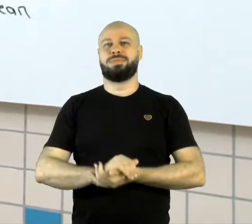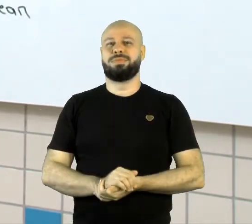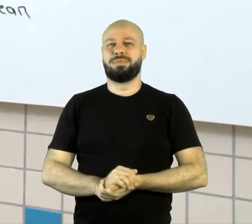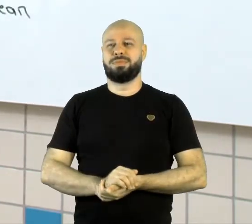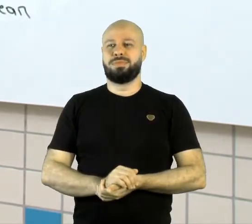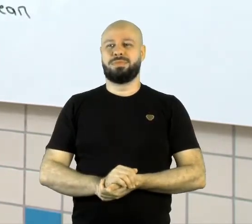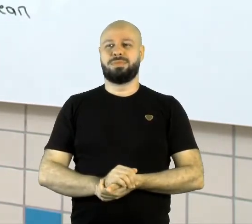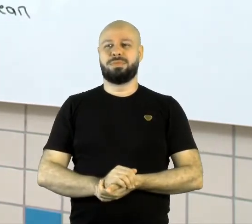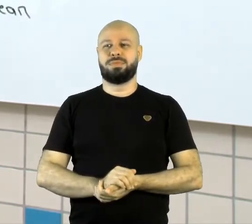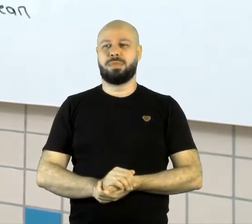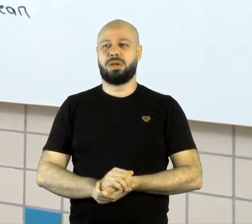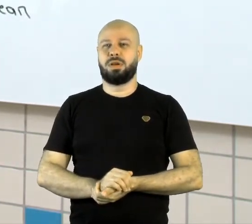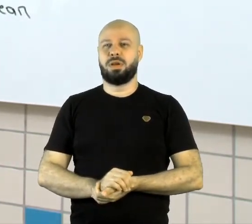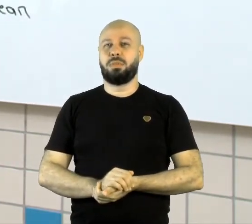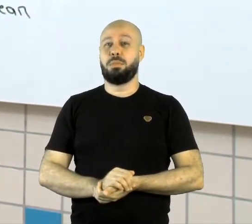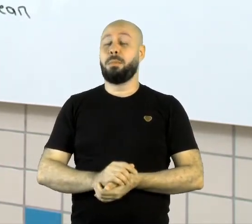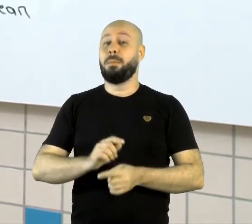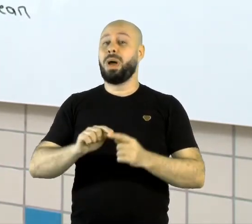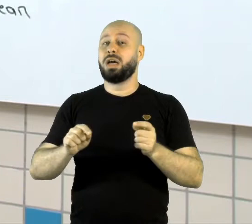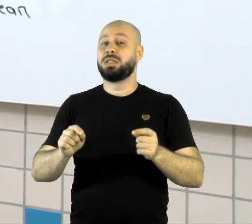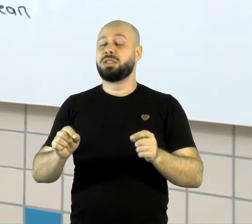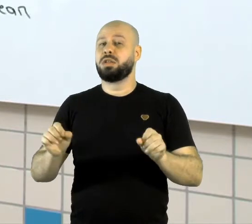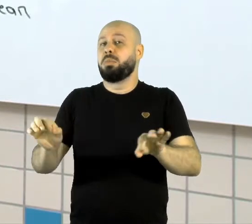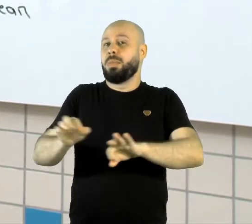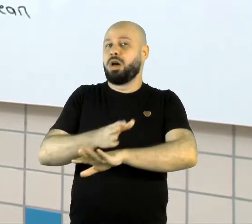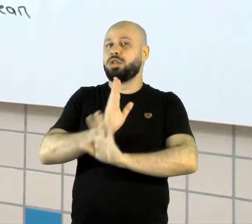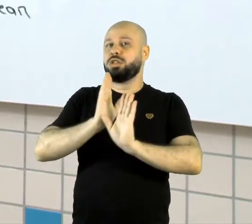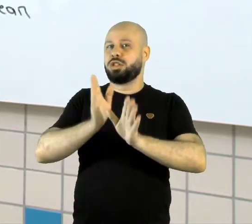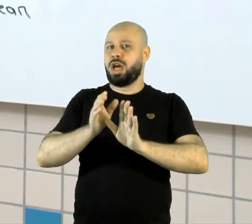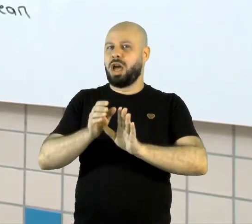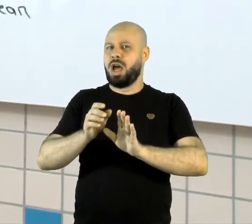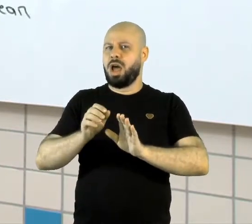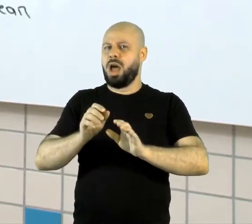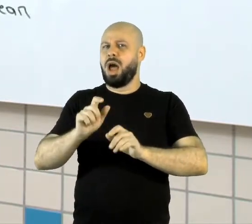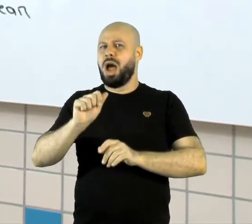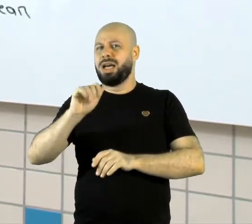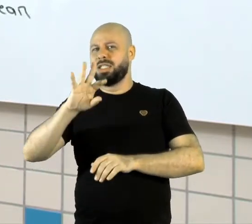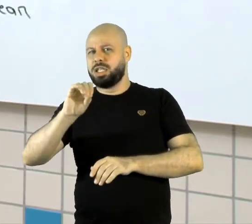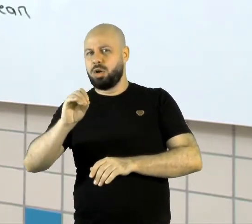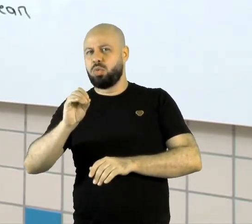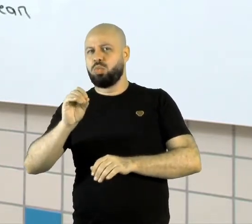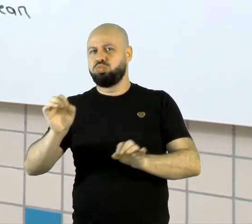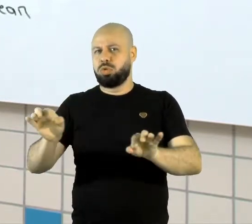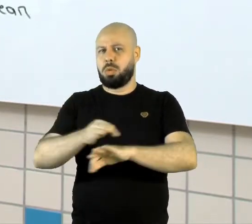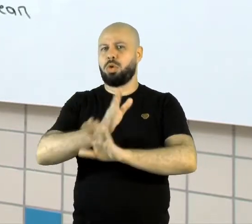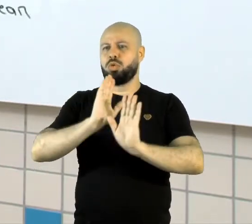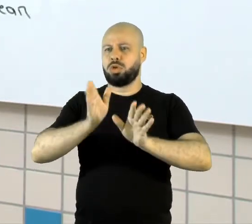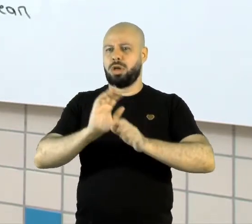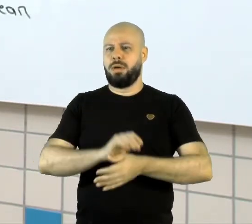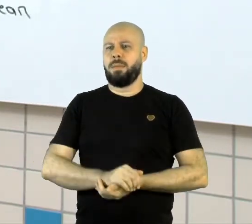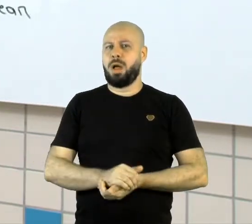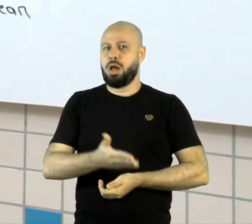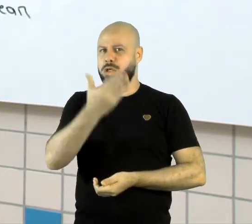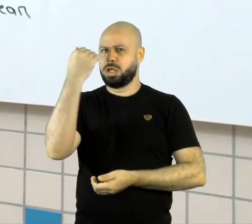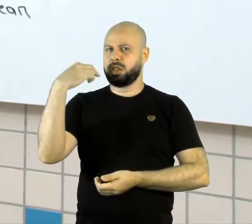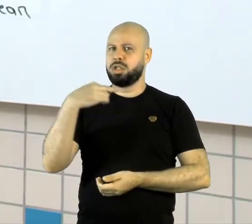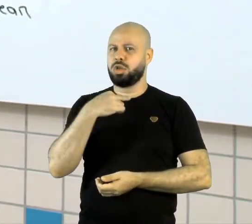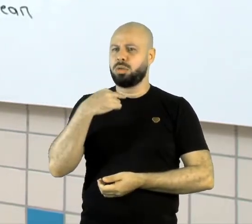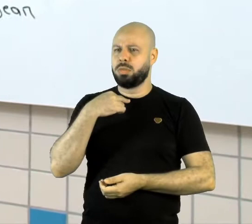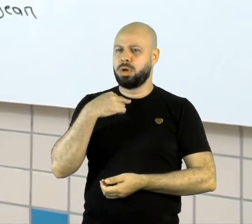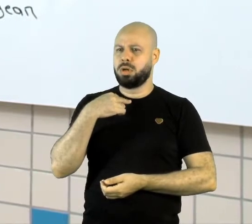poderia também colocar no plural, alright? Don't forget about this. Não esqueçam disso. Então, agora eu